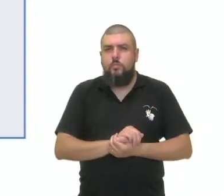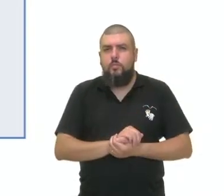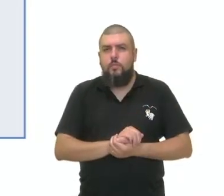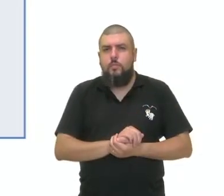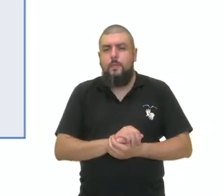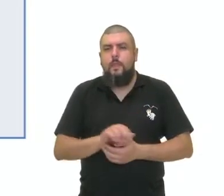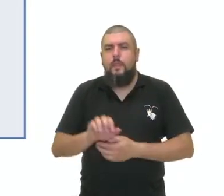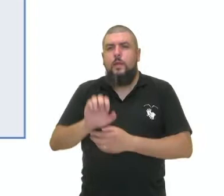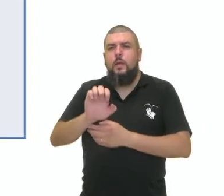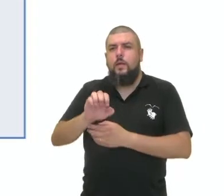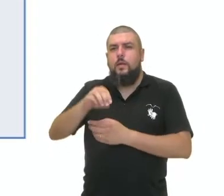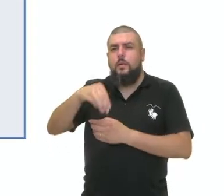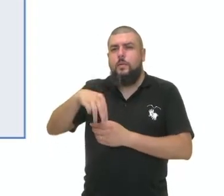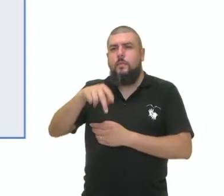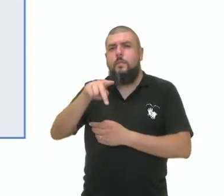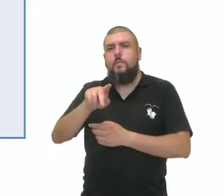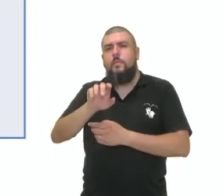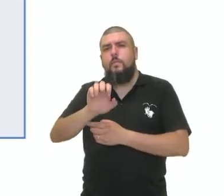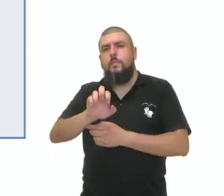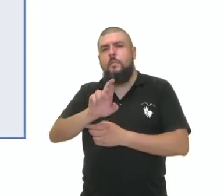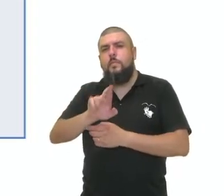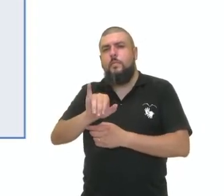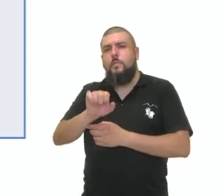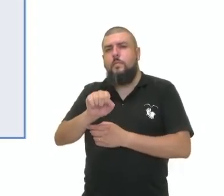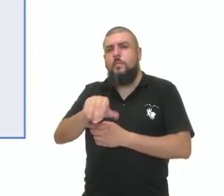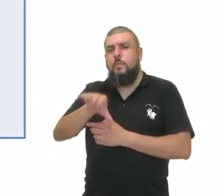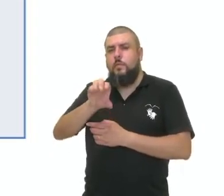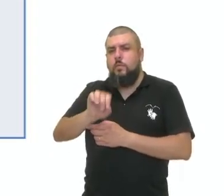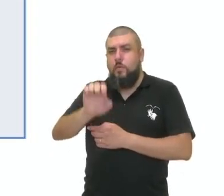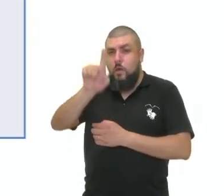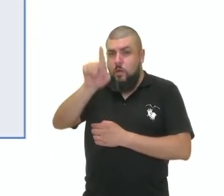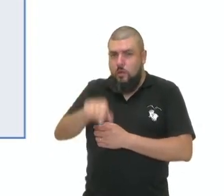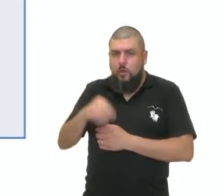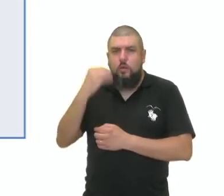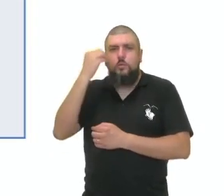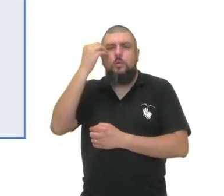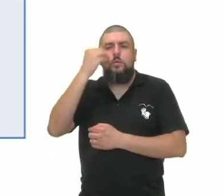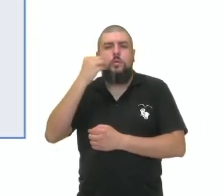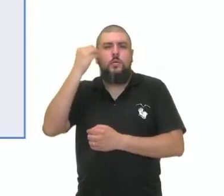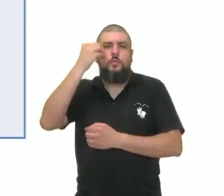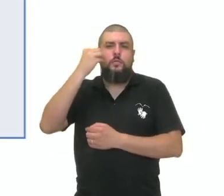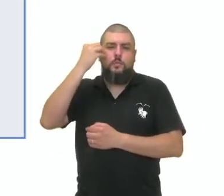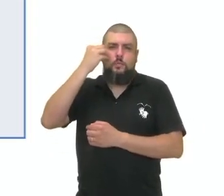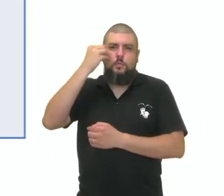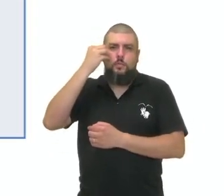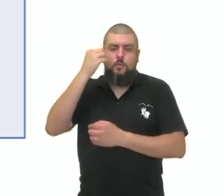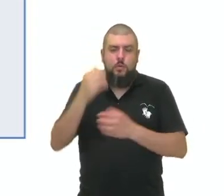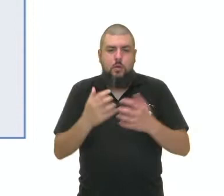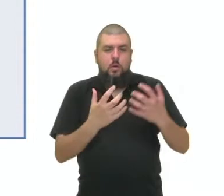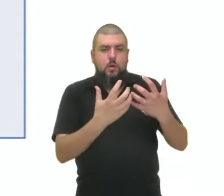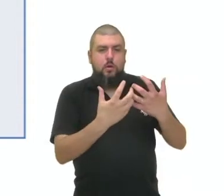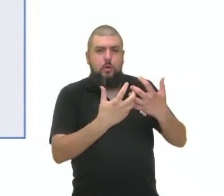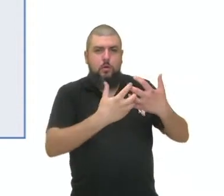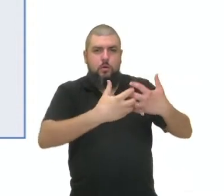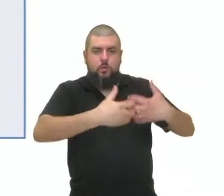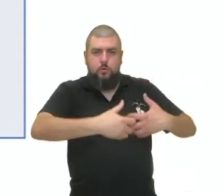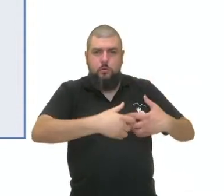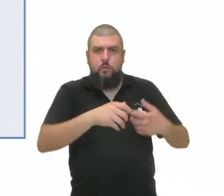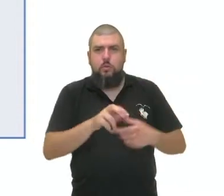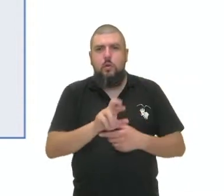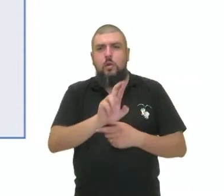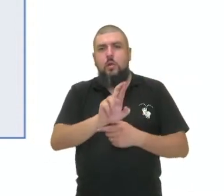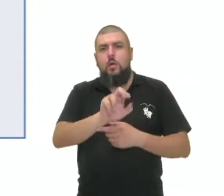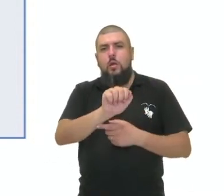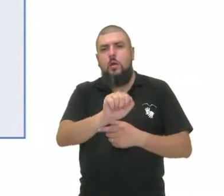grego empiria, que significa justamente a experiência, enquanto o racionalismo vem do latim ratio,